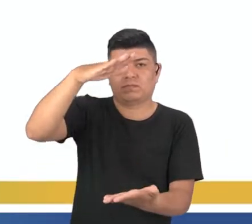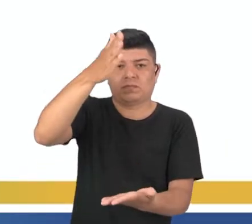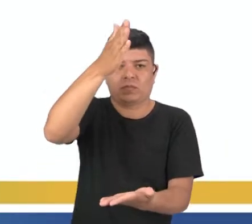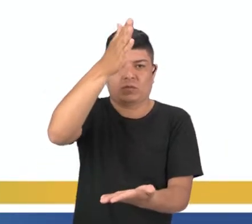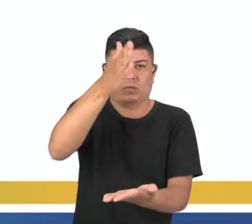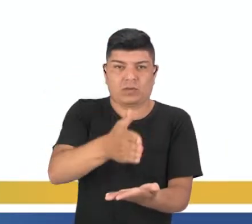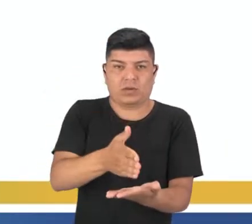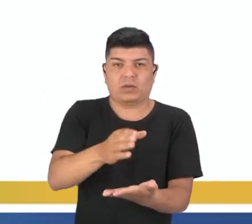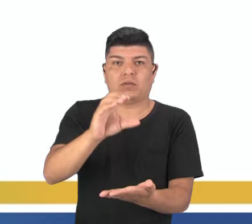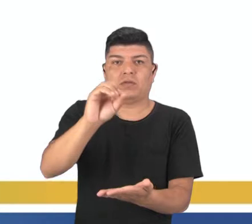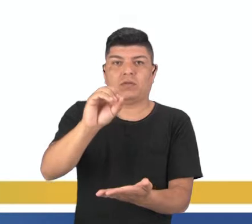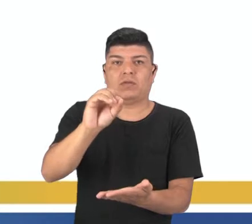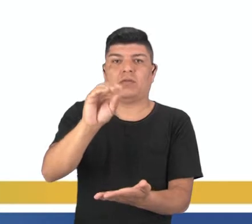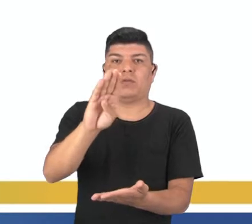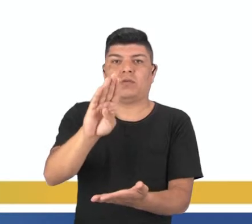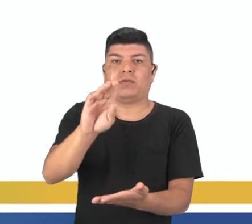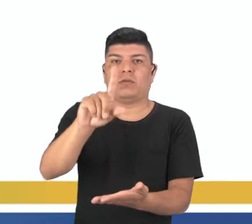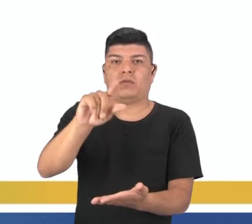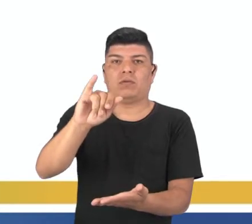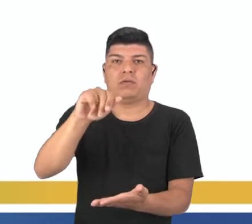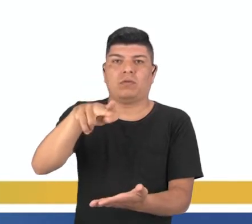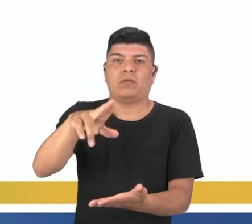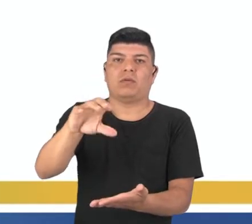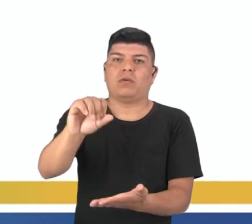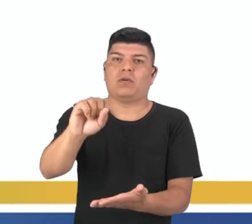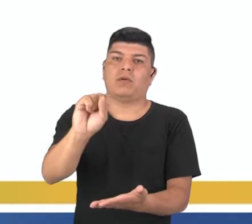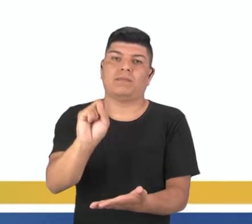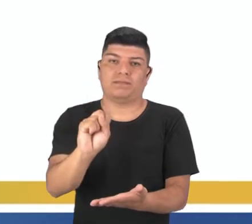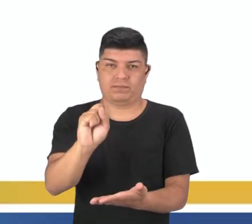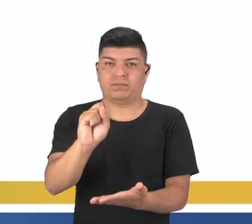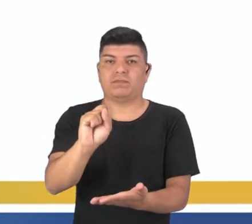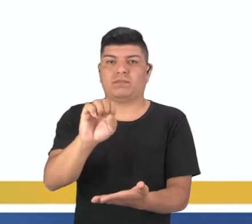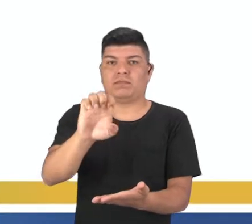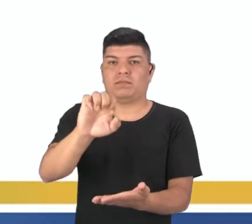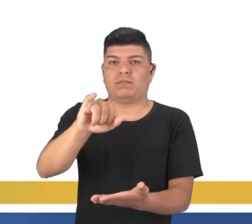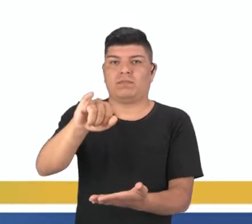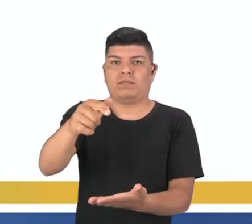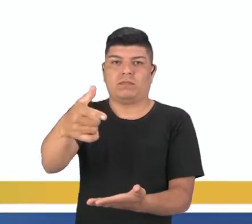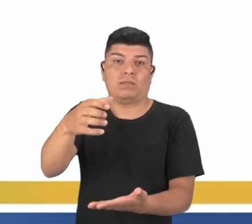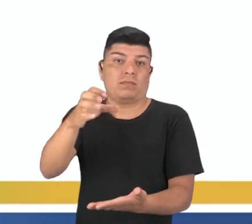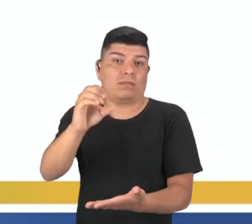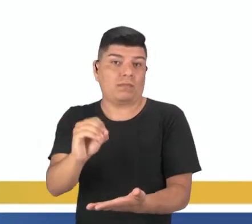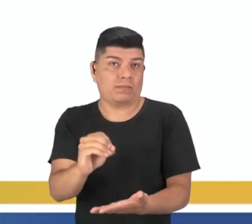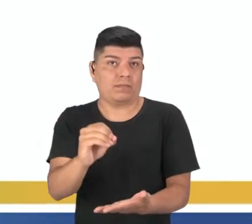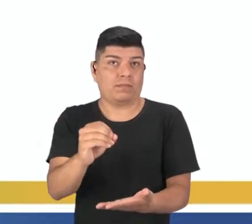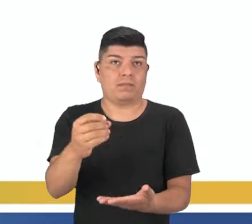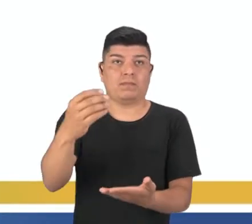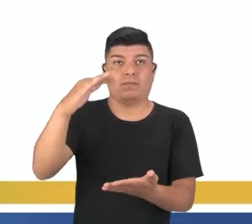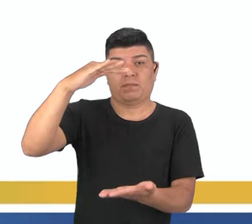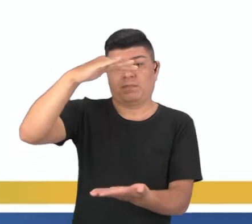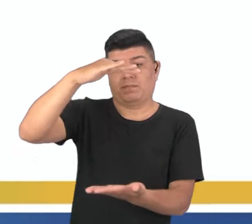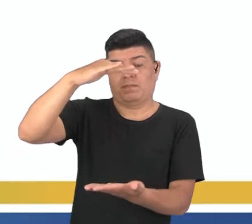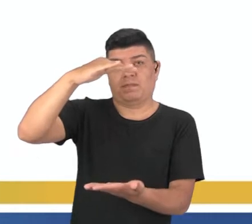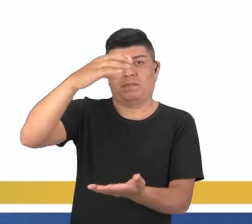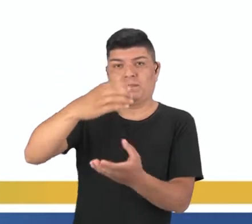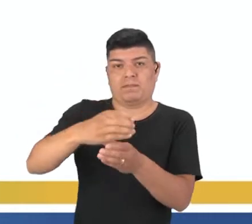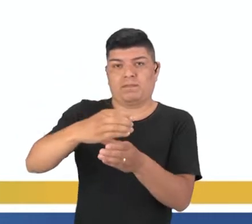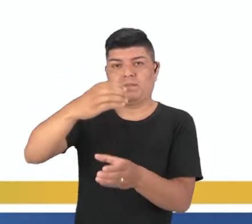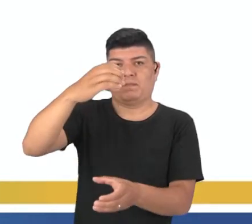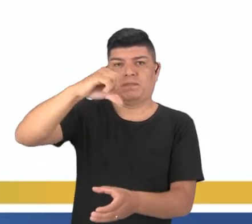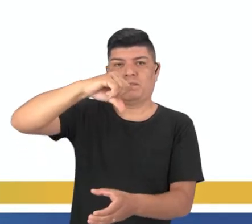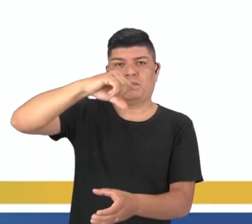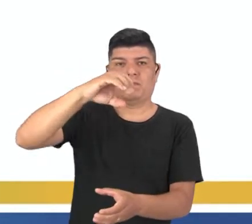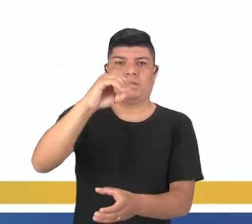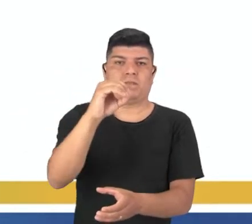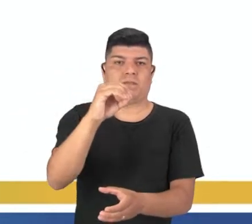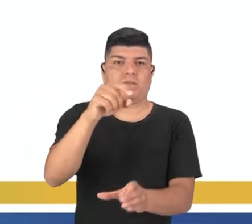retos dos oblíquos. Então, quando o cilindro é reto, o seu eixo é perpendicular à base, forma um ângulo aí de